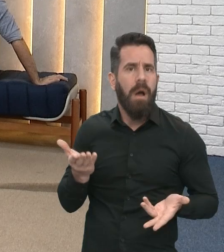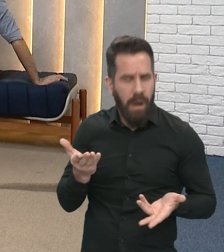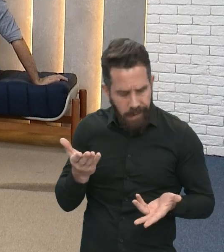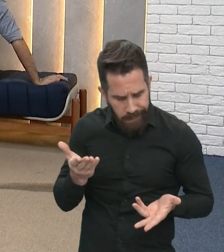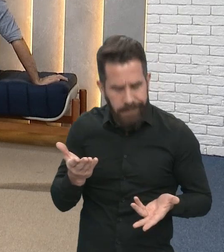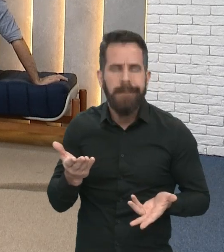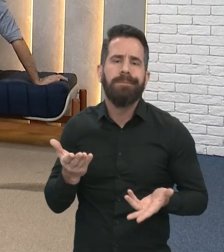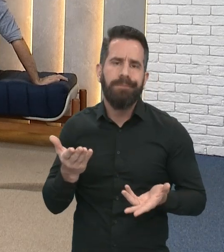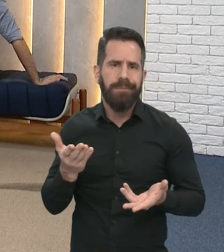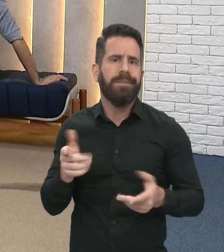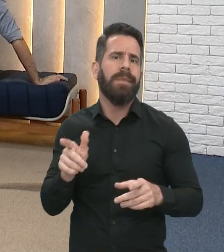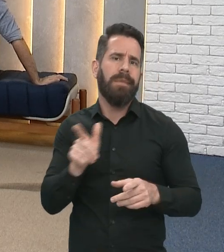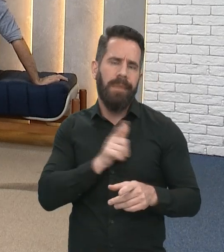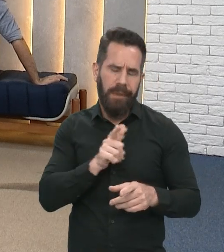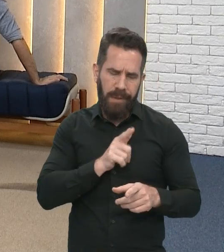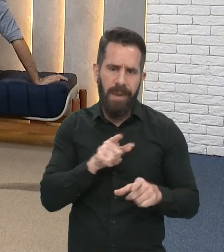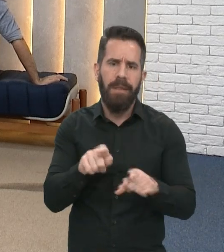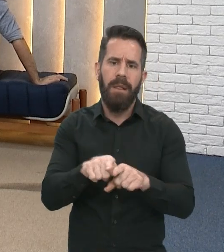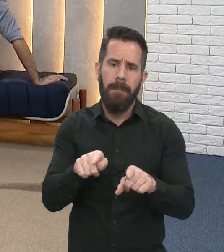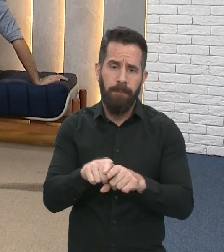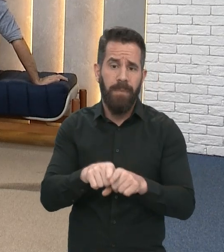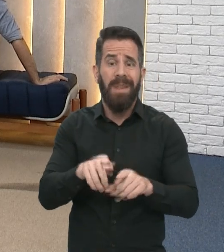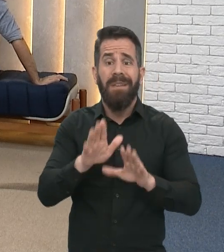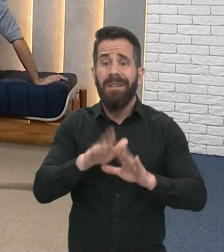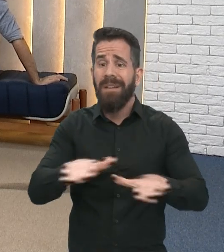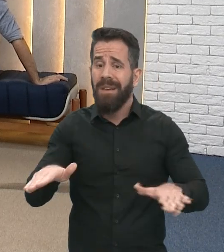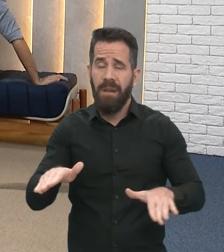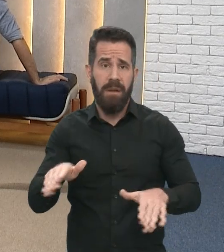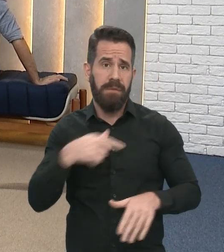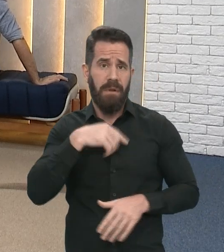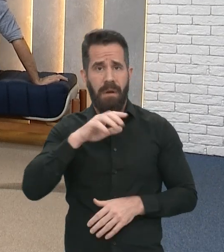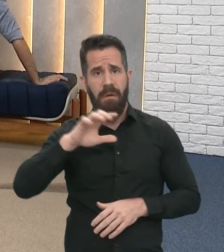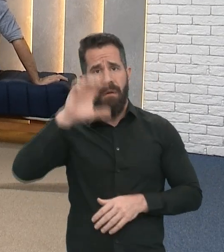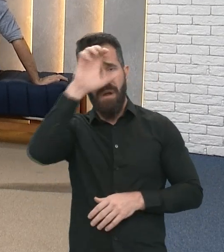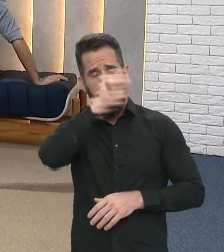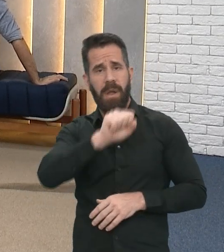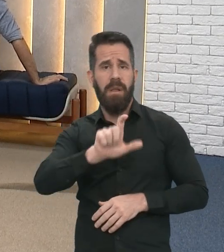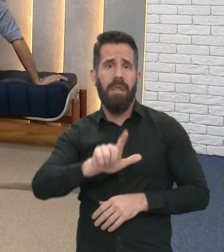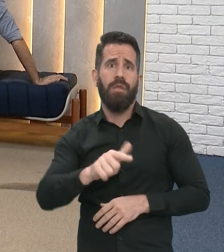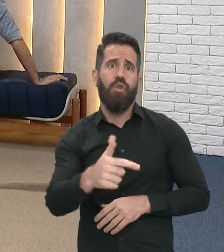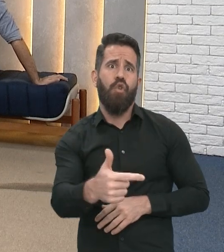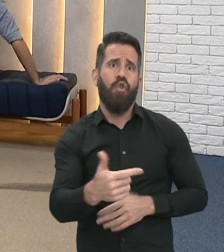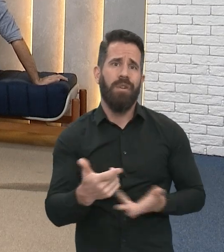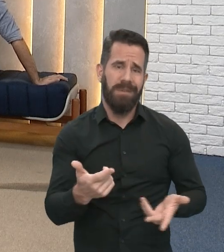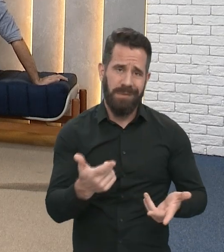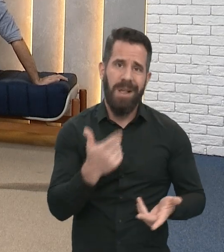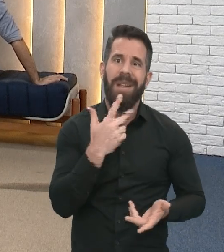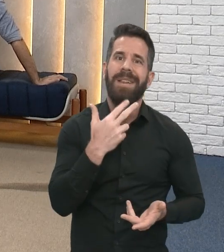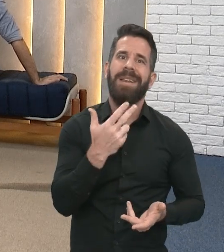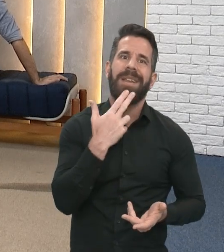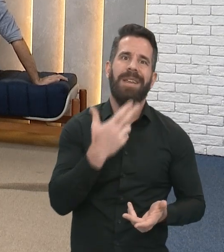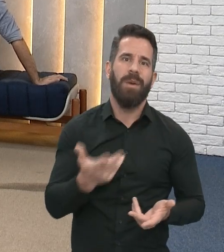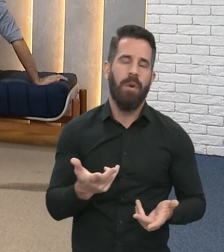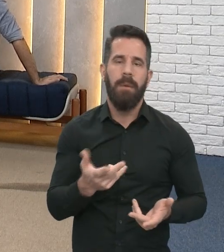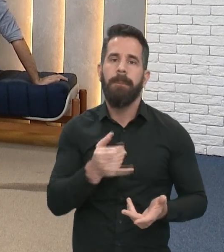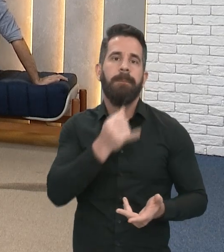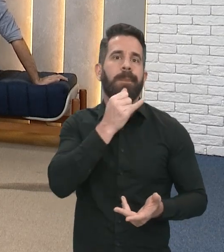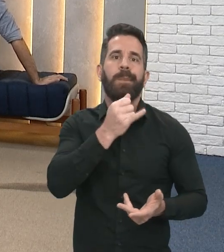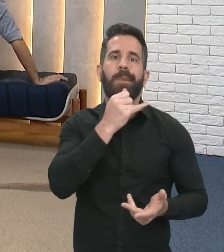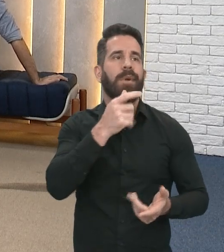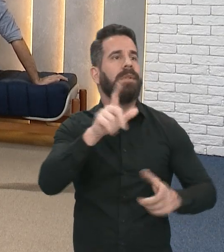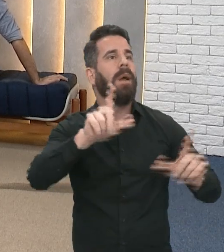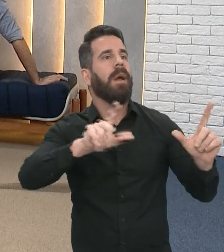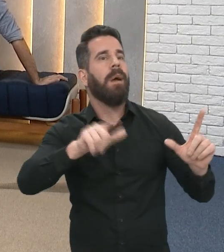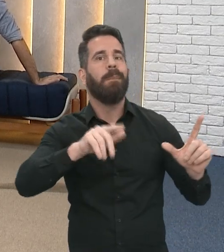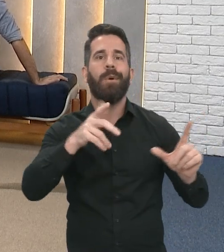dizendo. Existem crianças que aprendem a falar uma segunda língua somente assistindo desenhos com uma língua